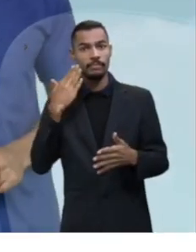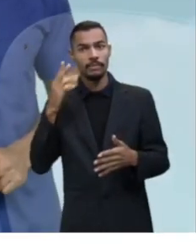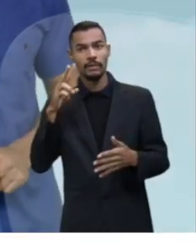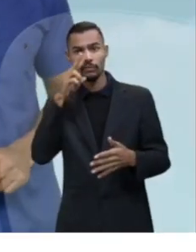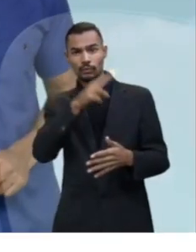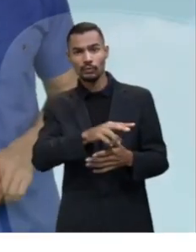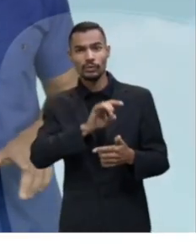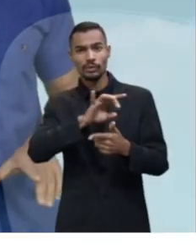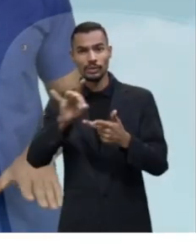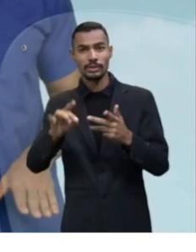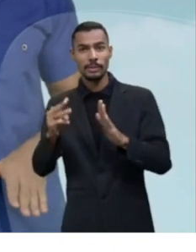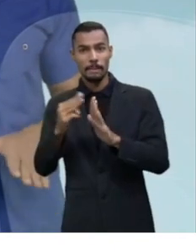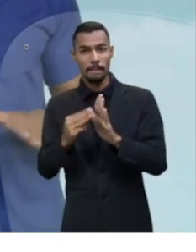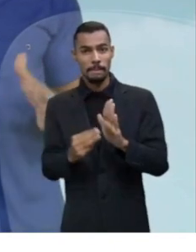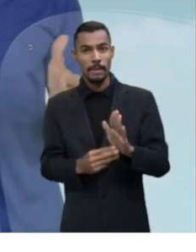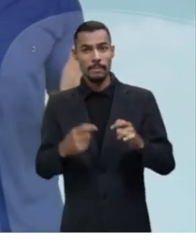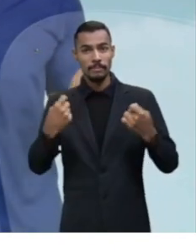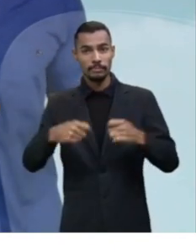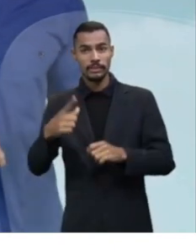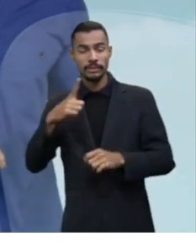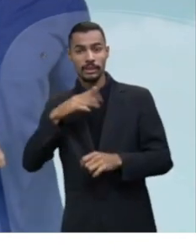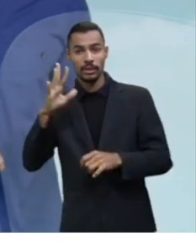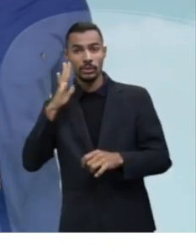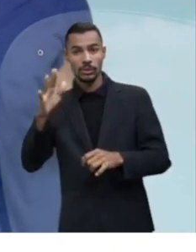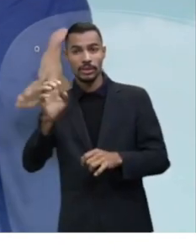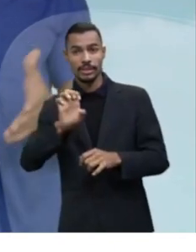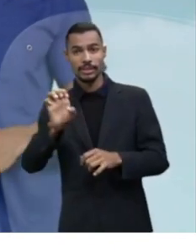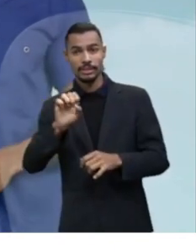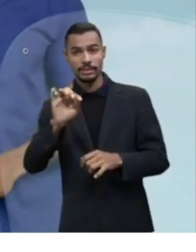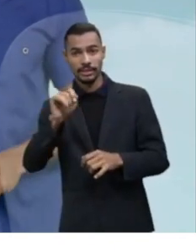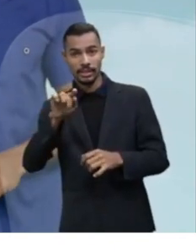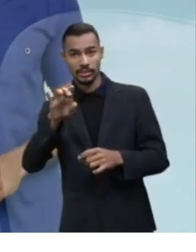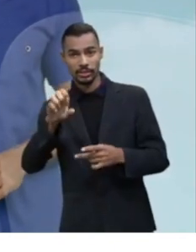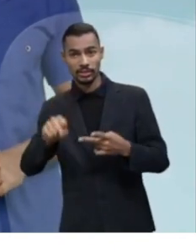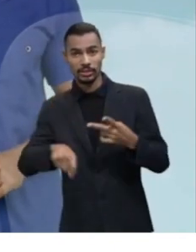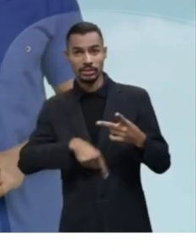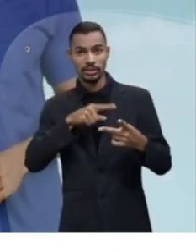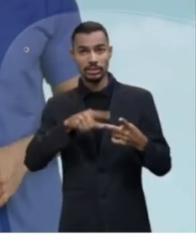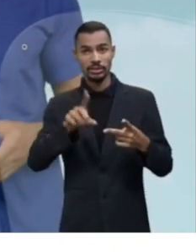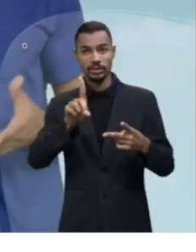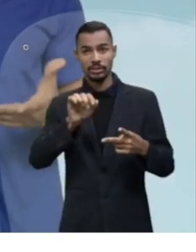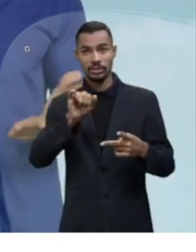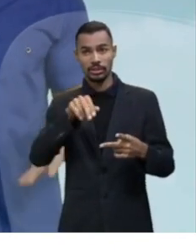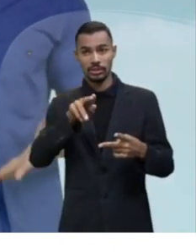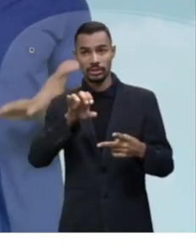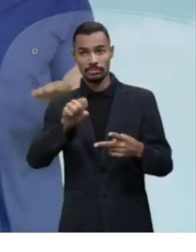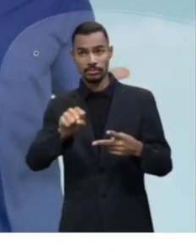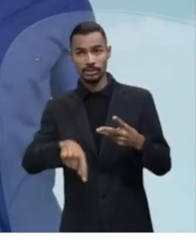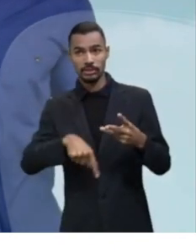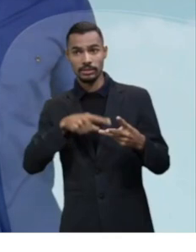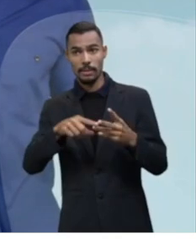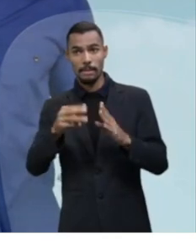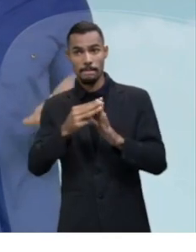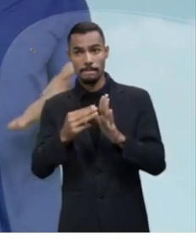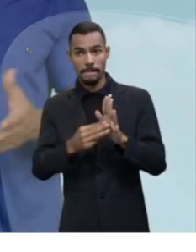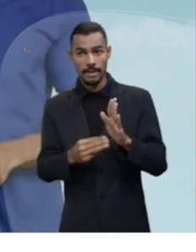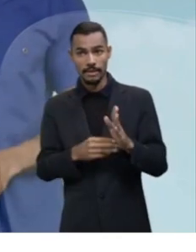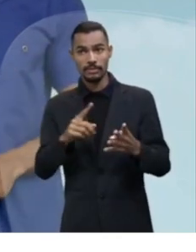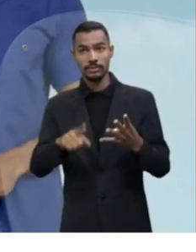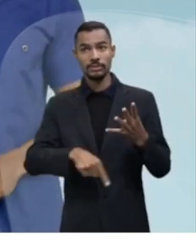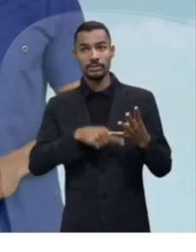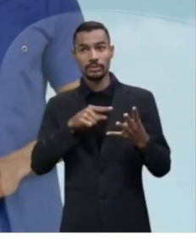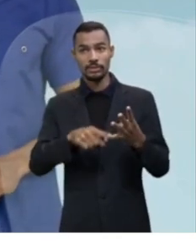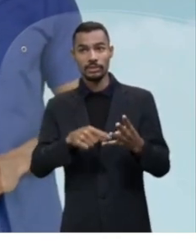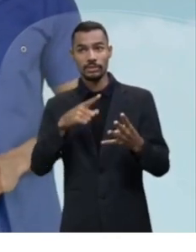carga, existem métodos baseados em fórmulas teóricas estáticas, fórmulas teóricas dinâmicas, métodos semi-empíricos ou